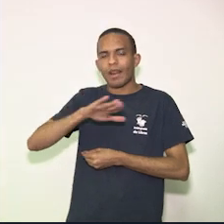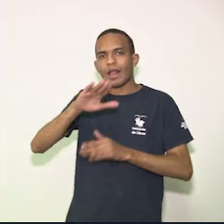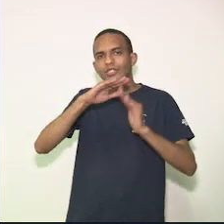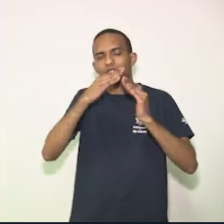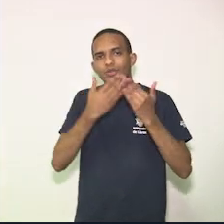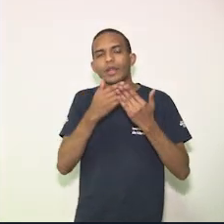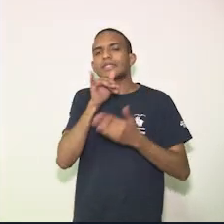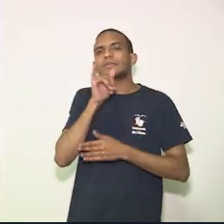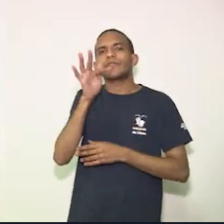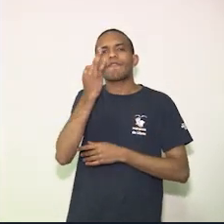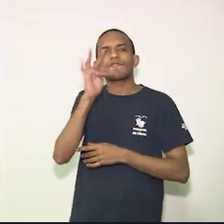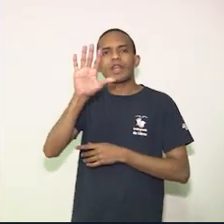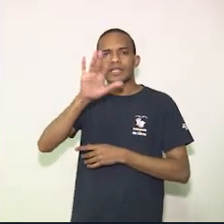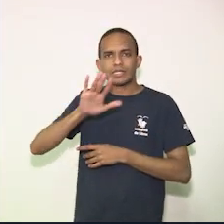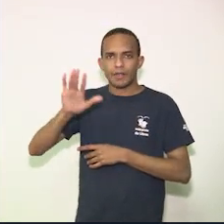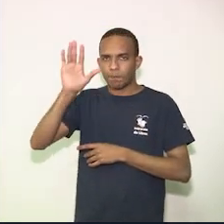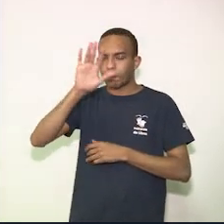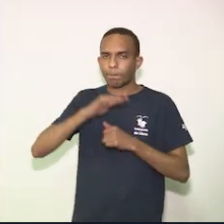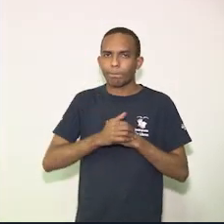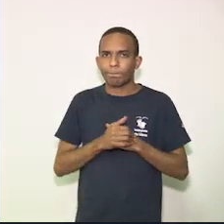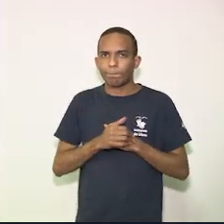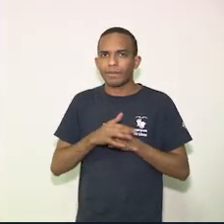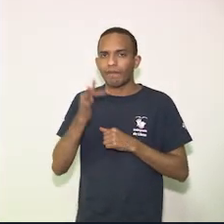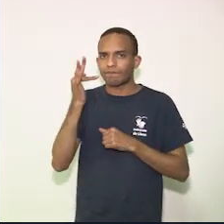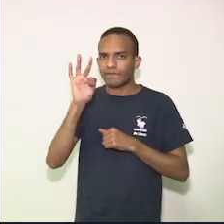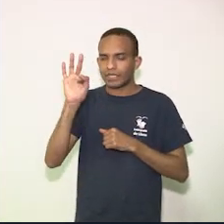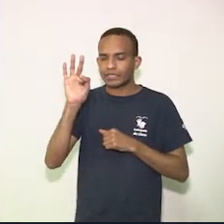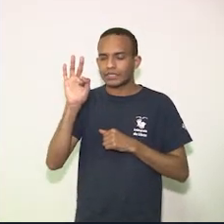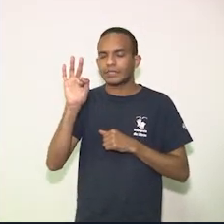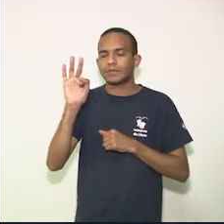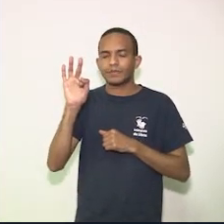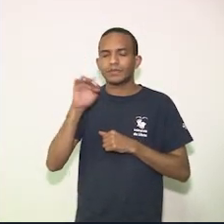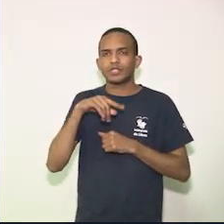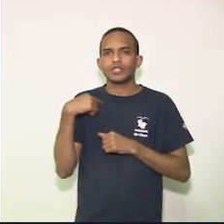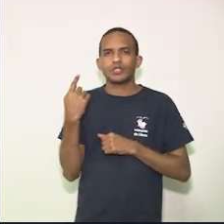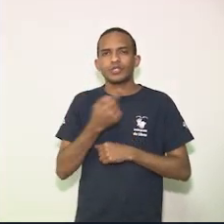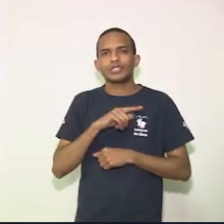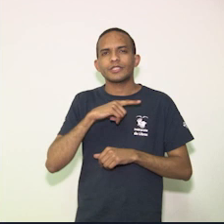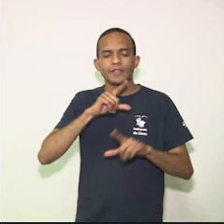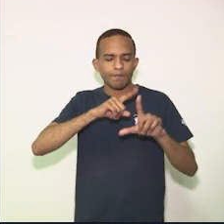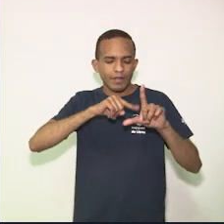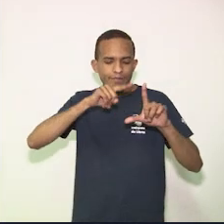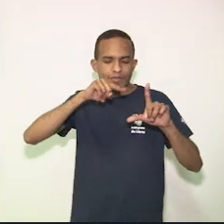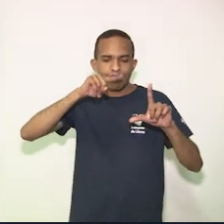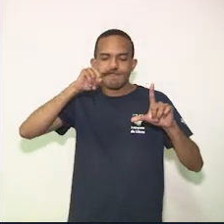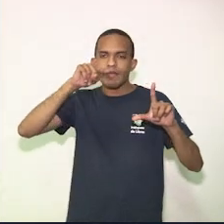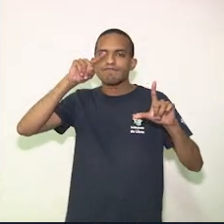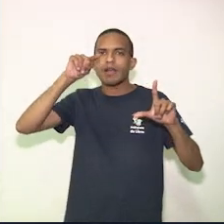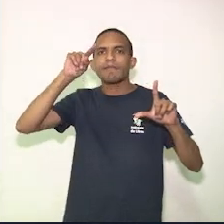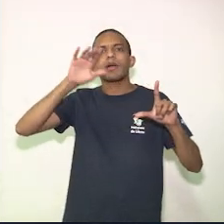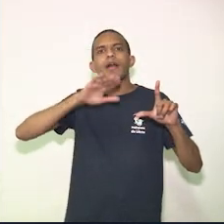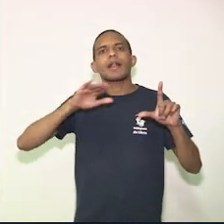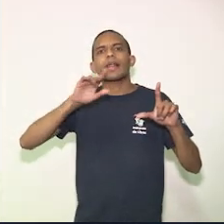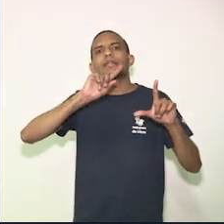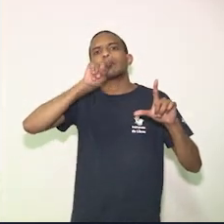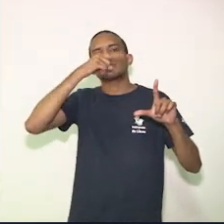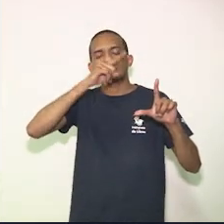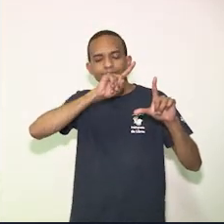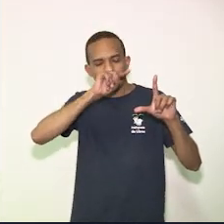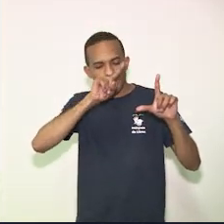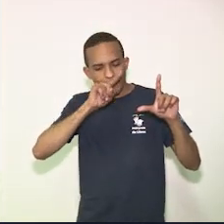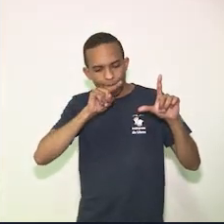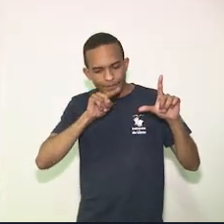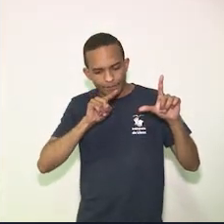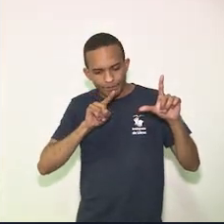Na França, nós tivemos o pico inicial, depois a queda